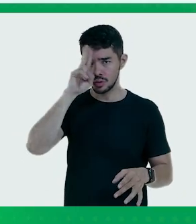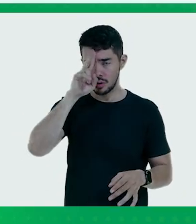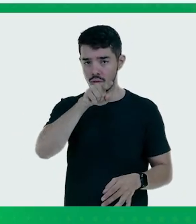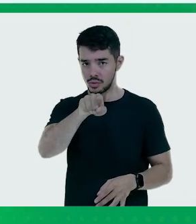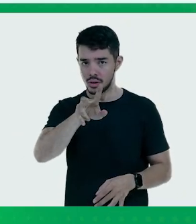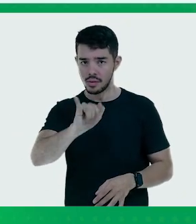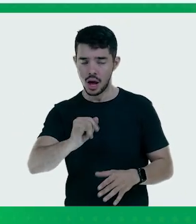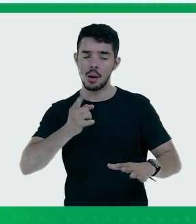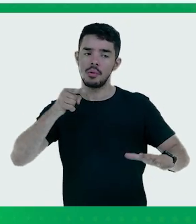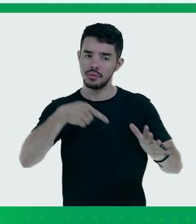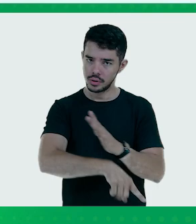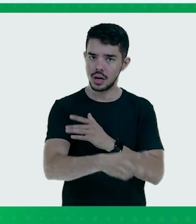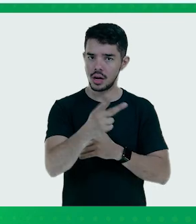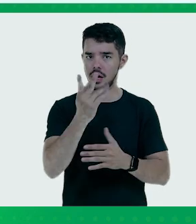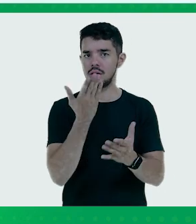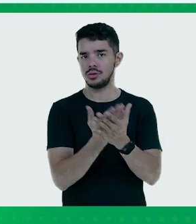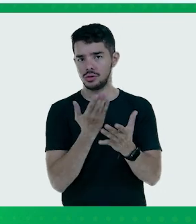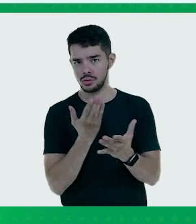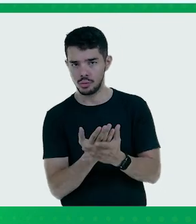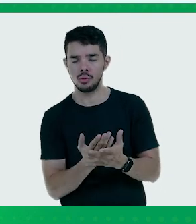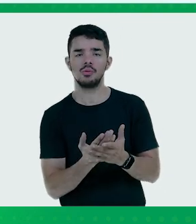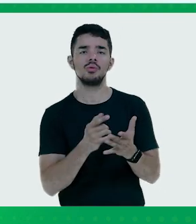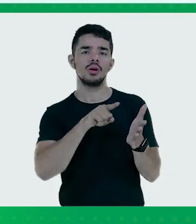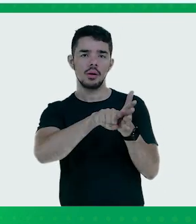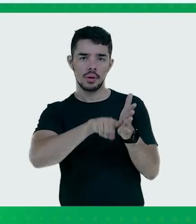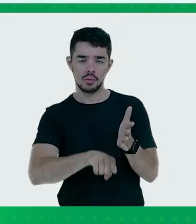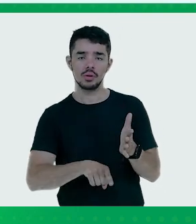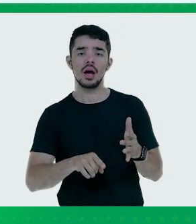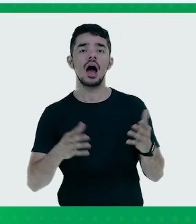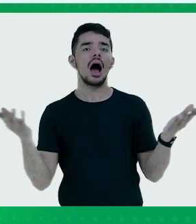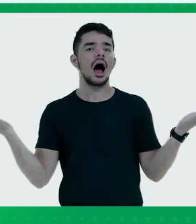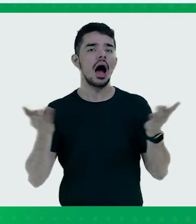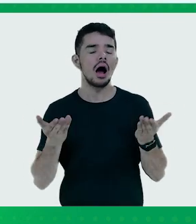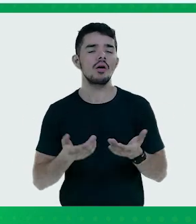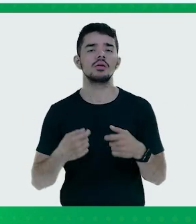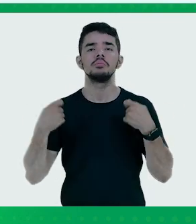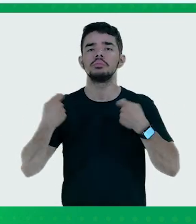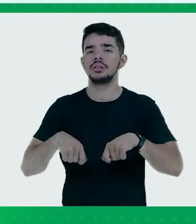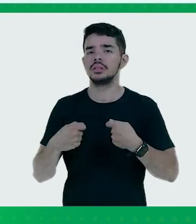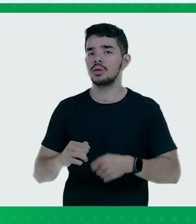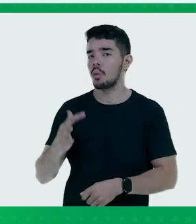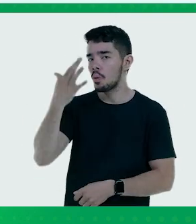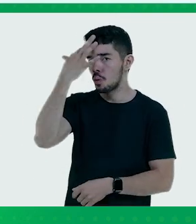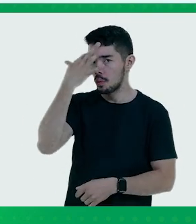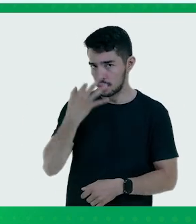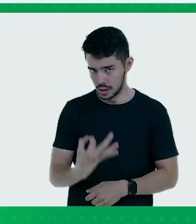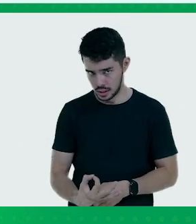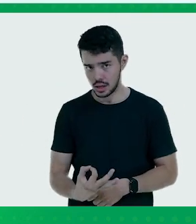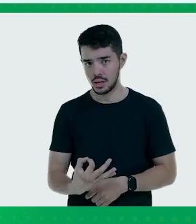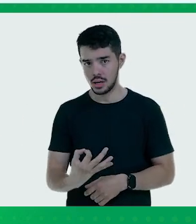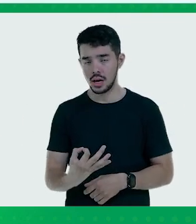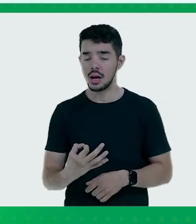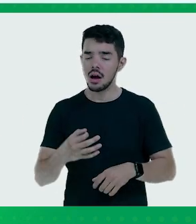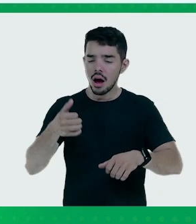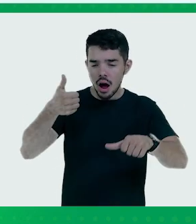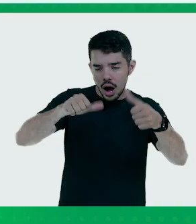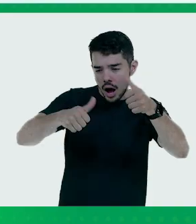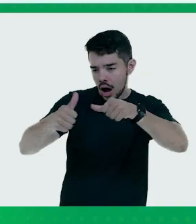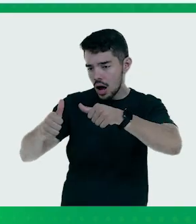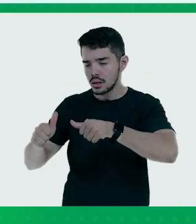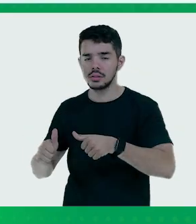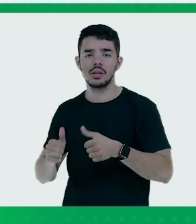vão aprofundar, inclusive, nos seus estudos, nas questões, agora é preciso compreender,